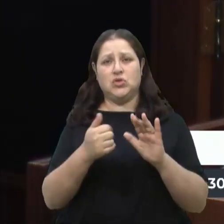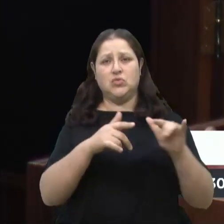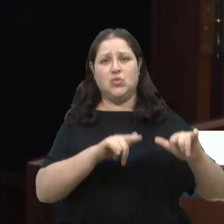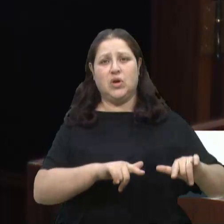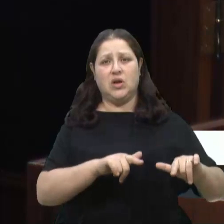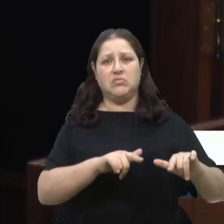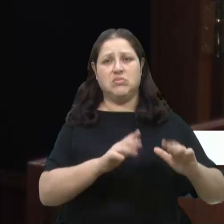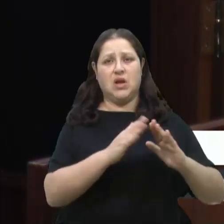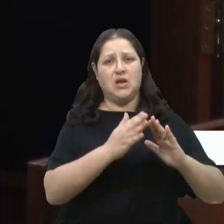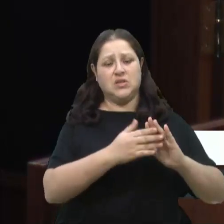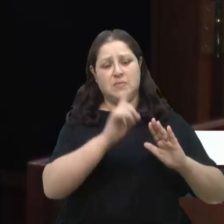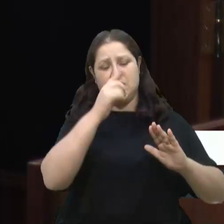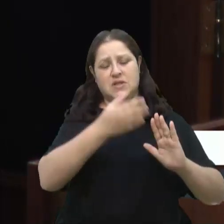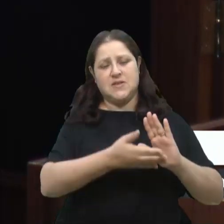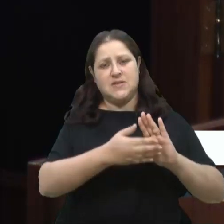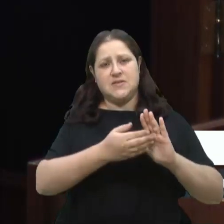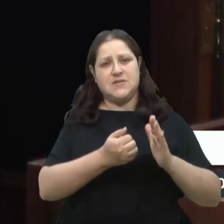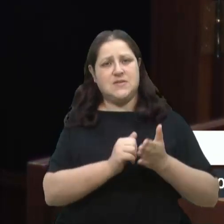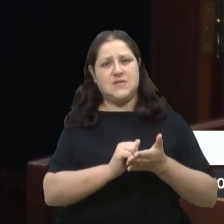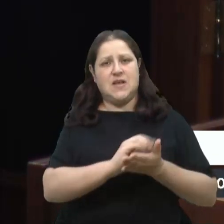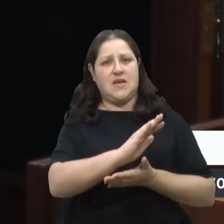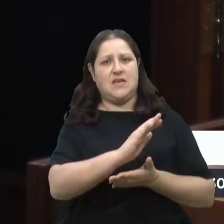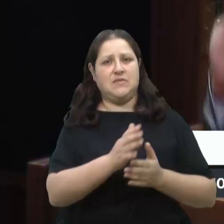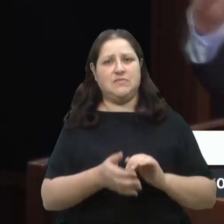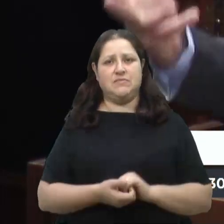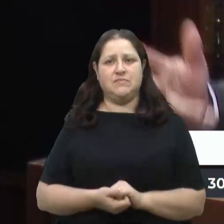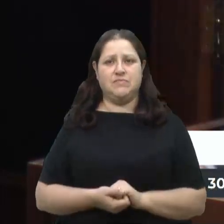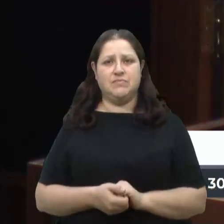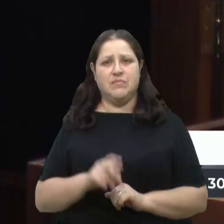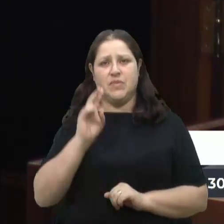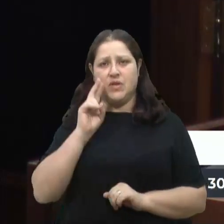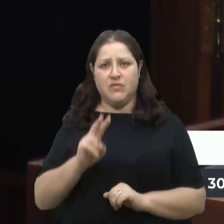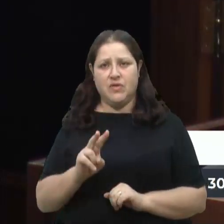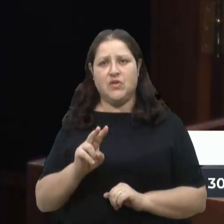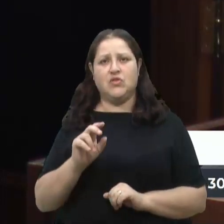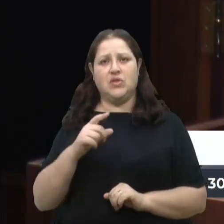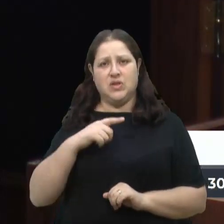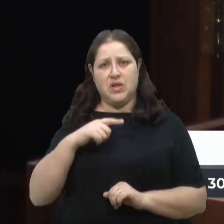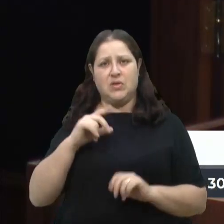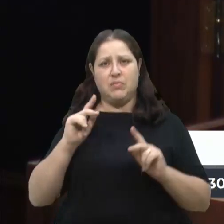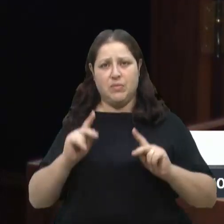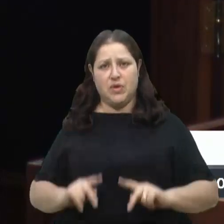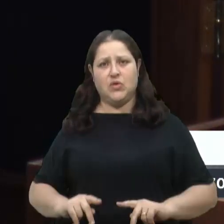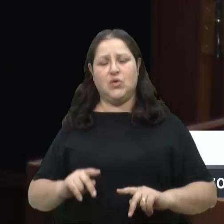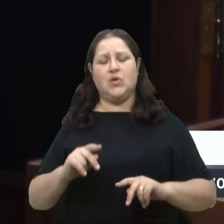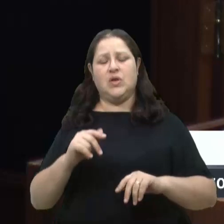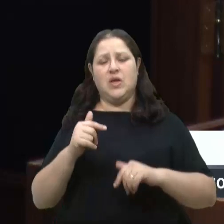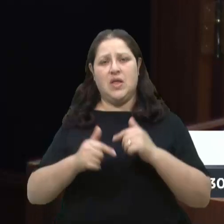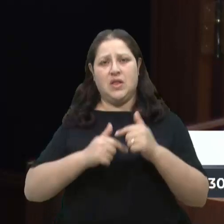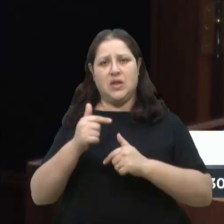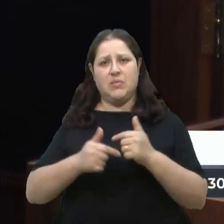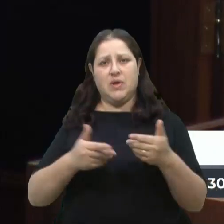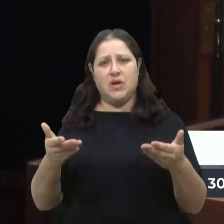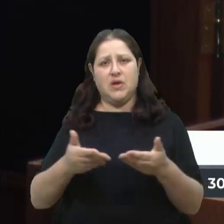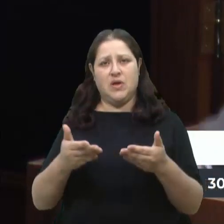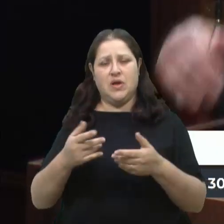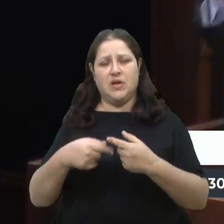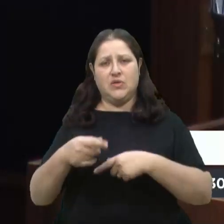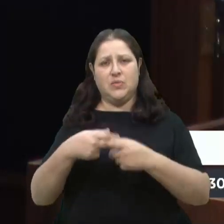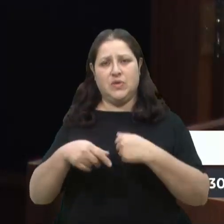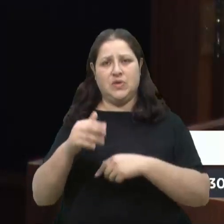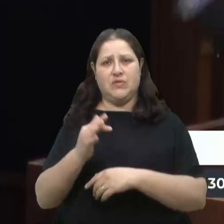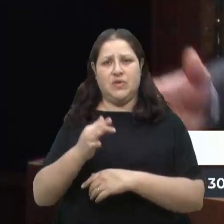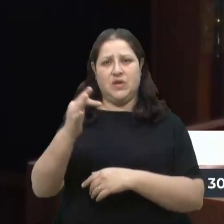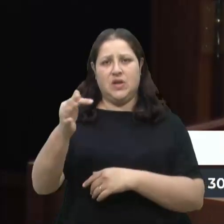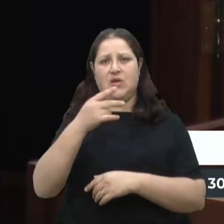E a gente vê que tem pessoas, né, da atual administração federal que